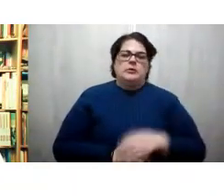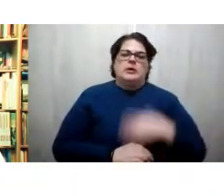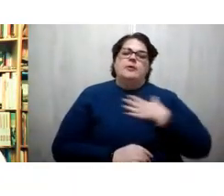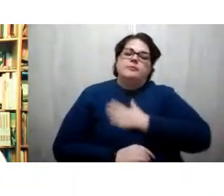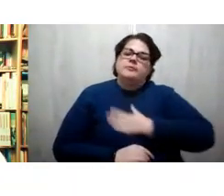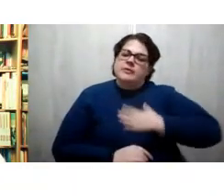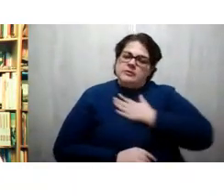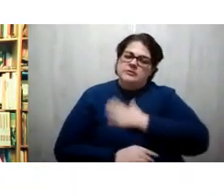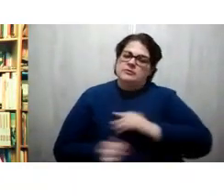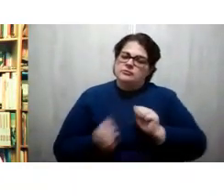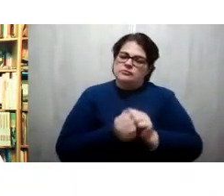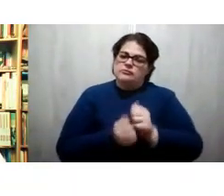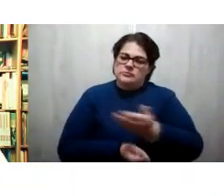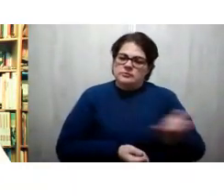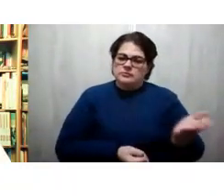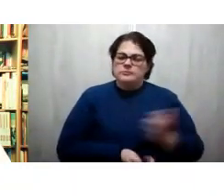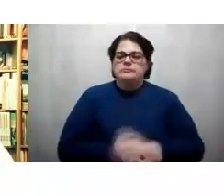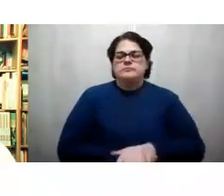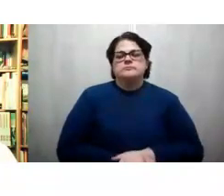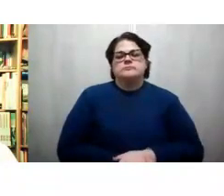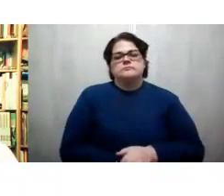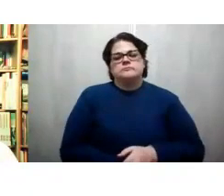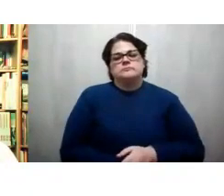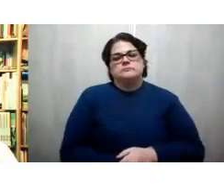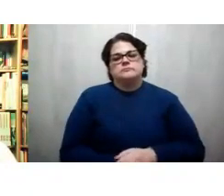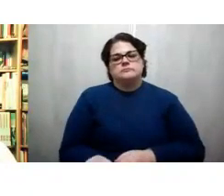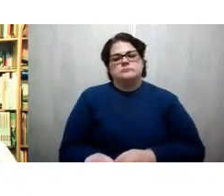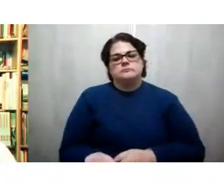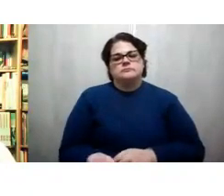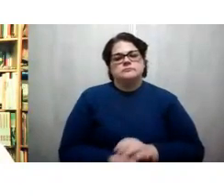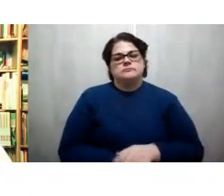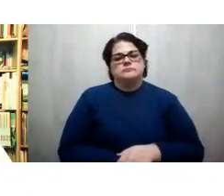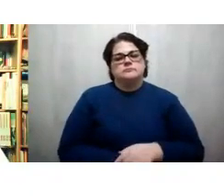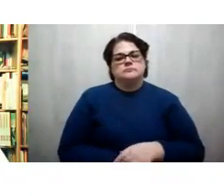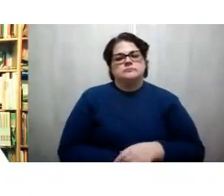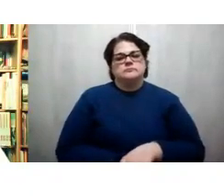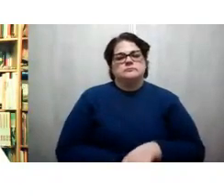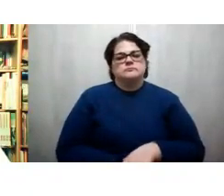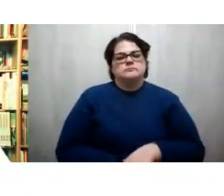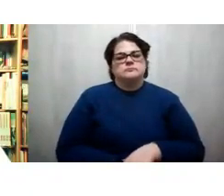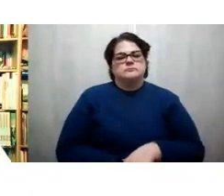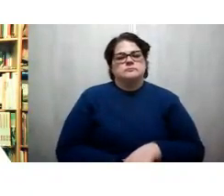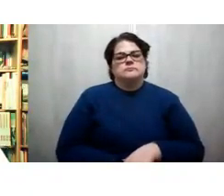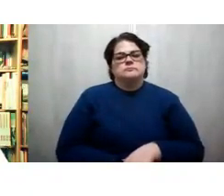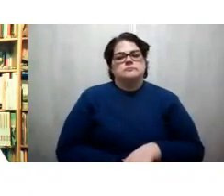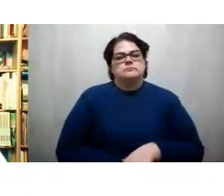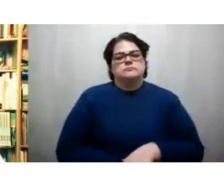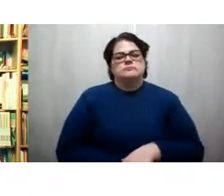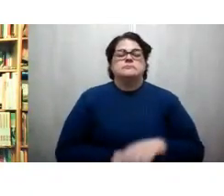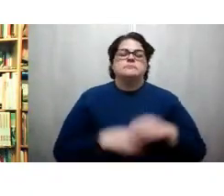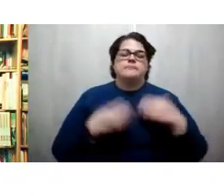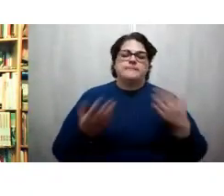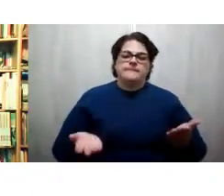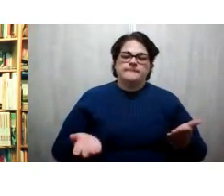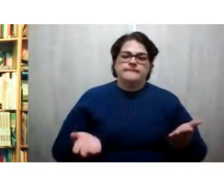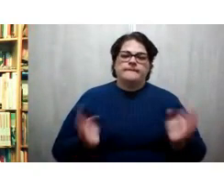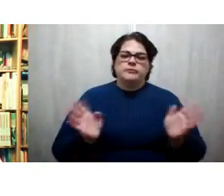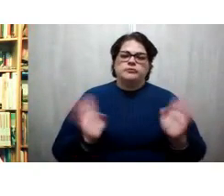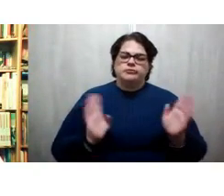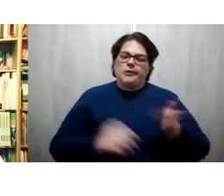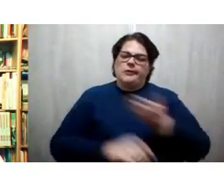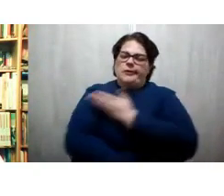aqui com vocês. E muito bem, então, primeira coisa, como é já praxe,